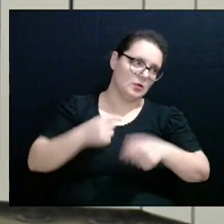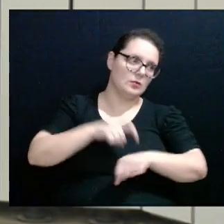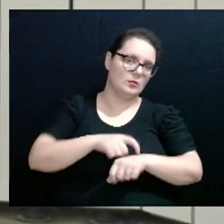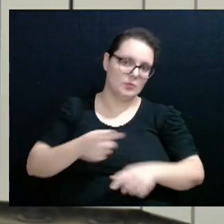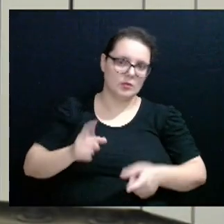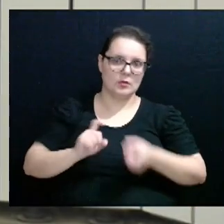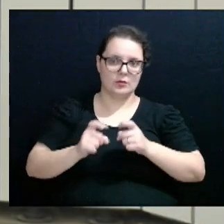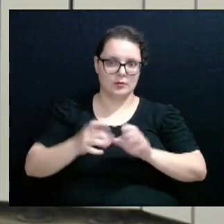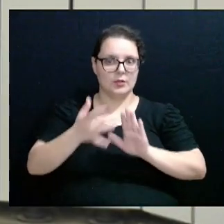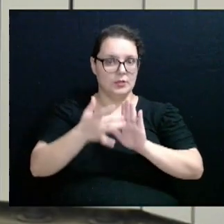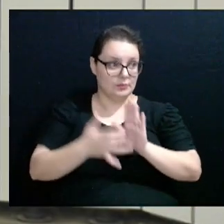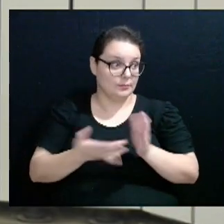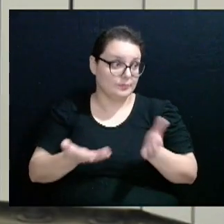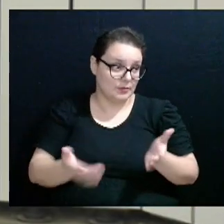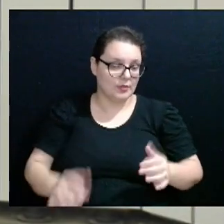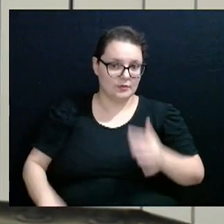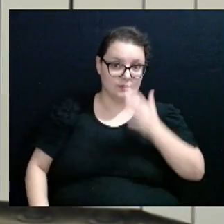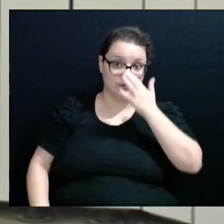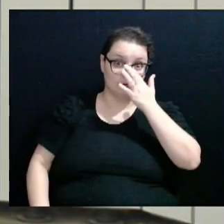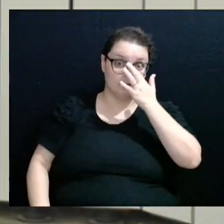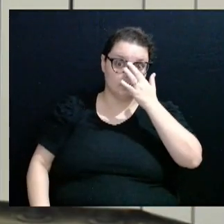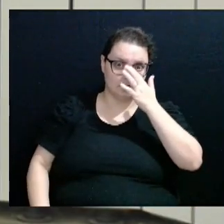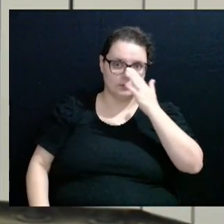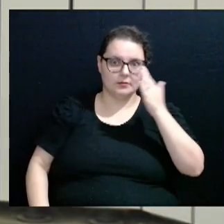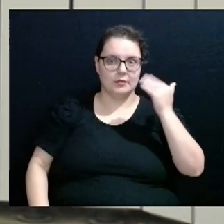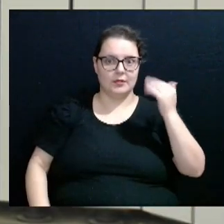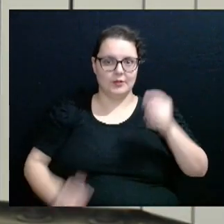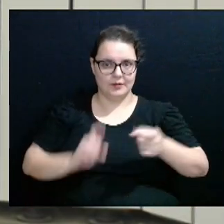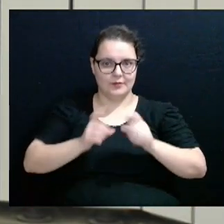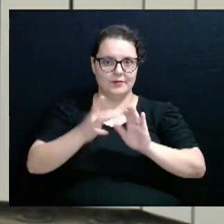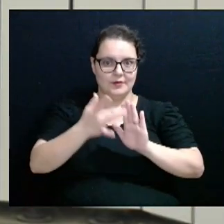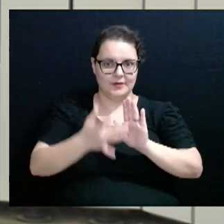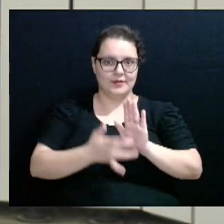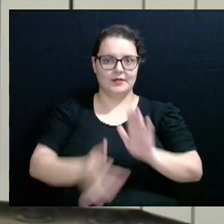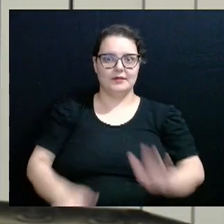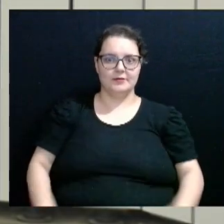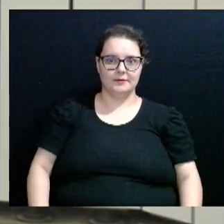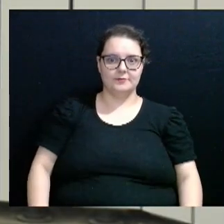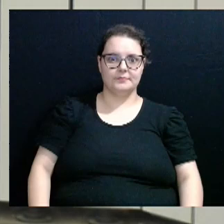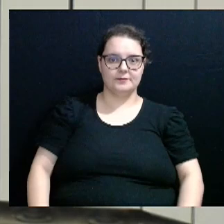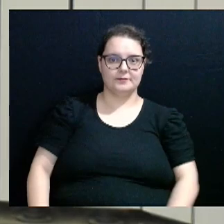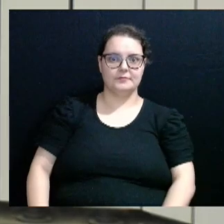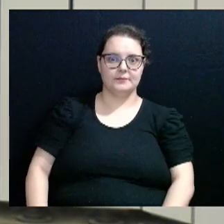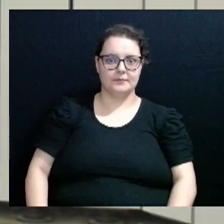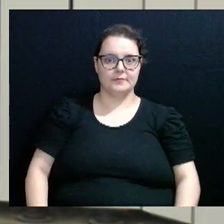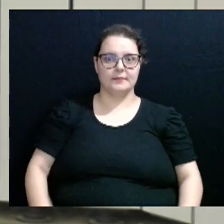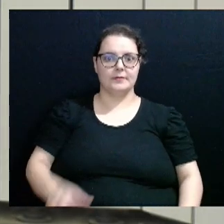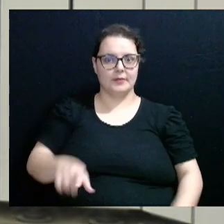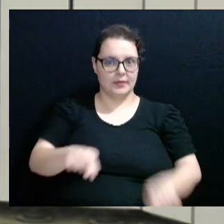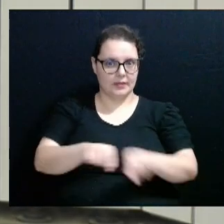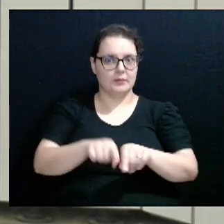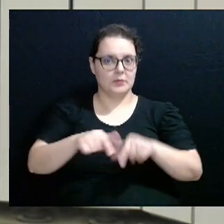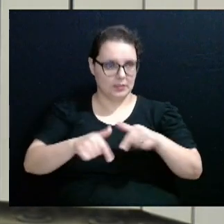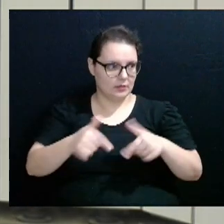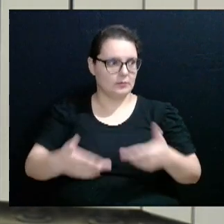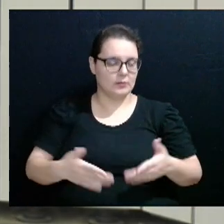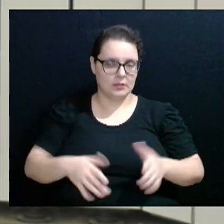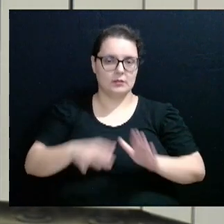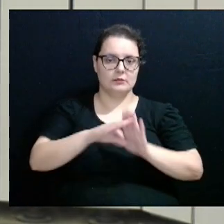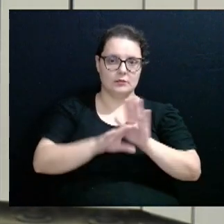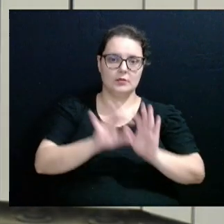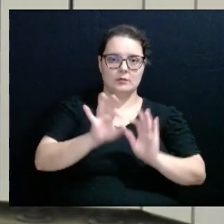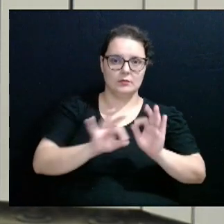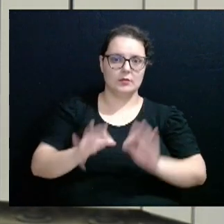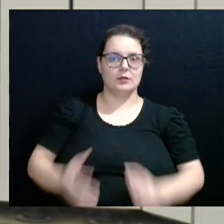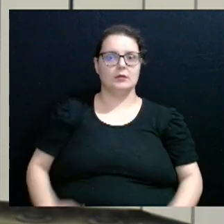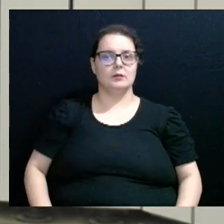né? As famosas reuniões de pauta. E isso tem que ser trabalhado, né? Tem que ser programado, monta-se uma estratégia. Como é